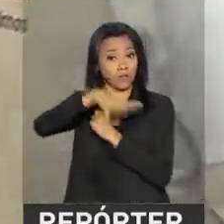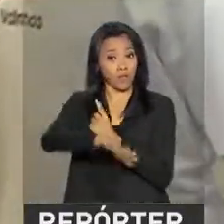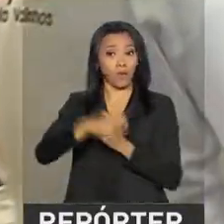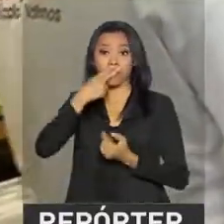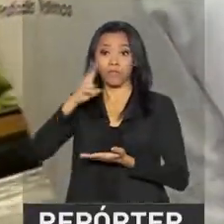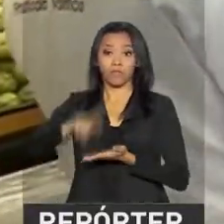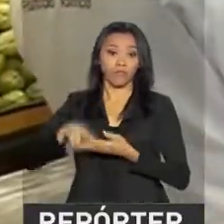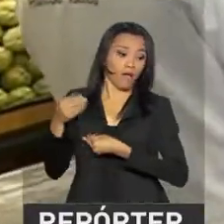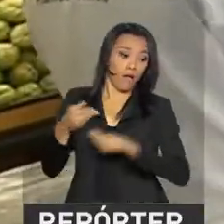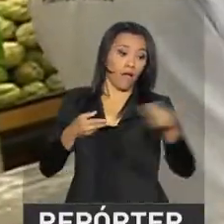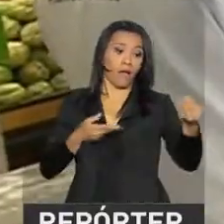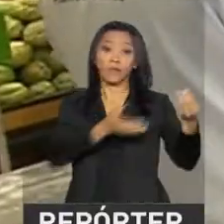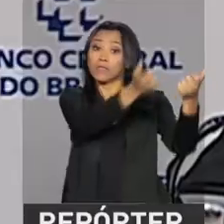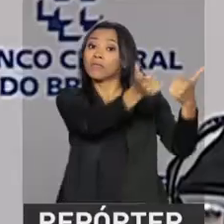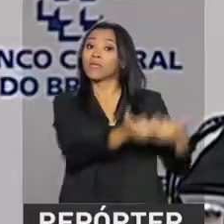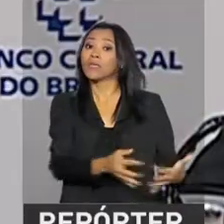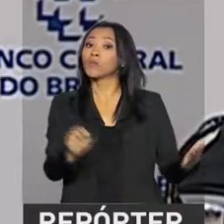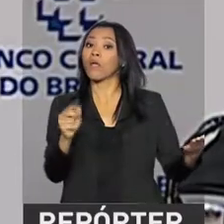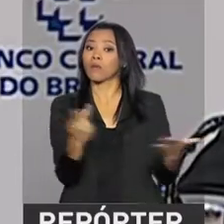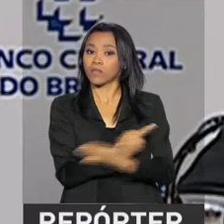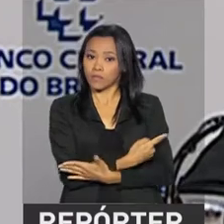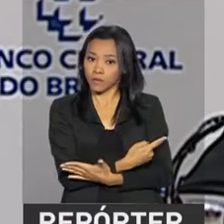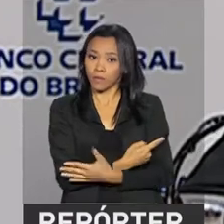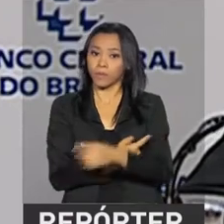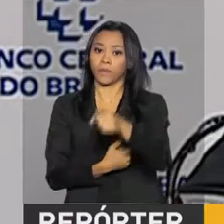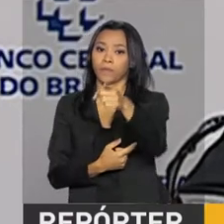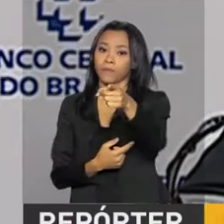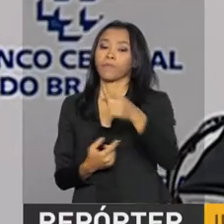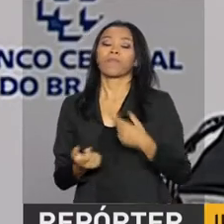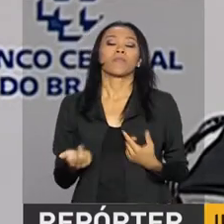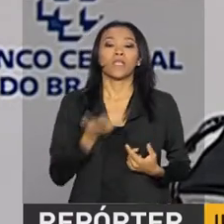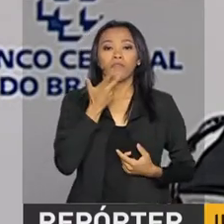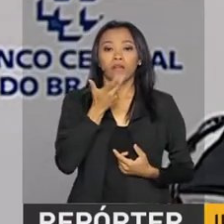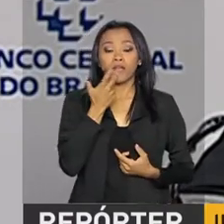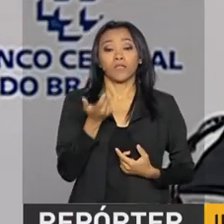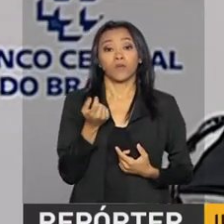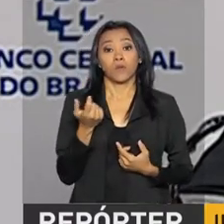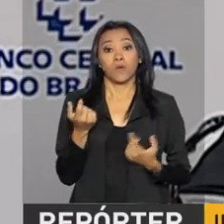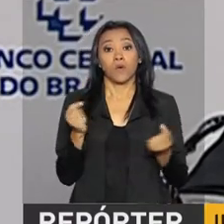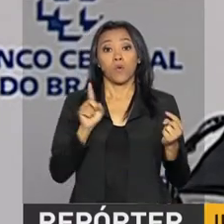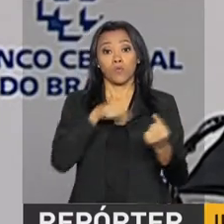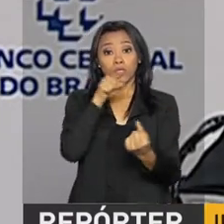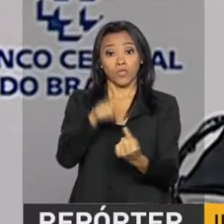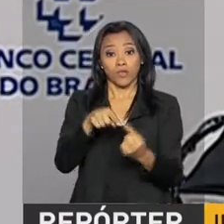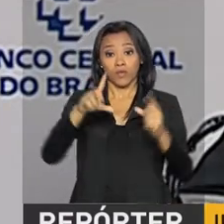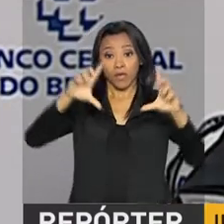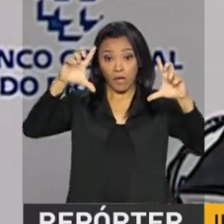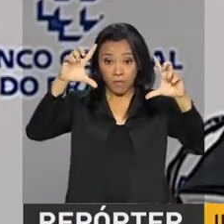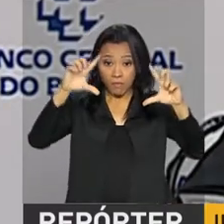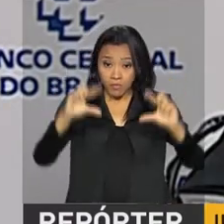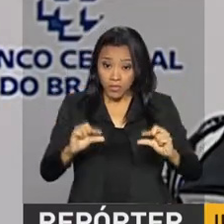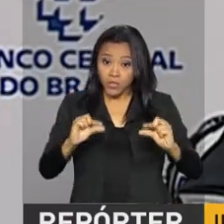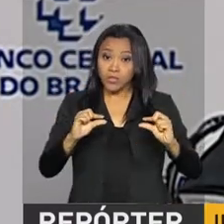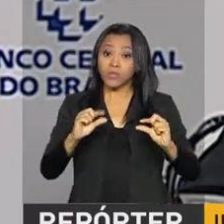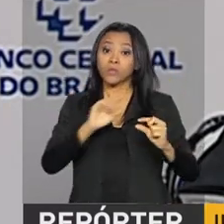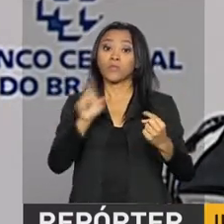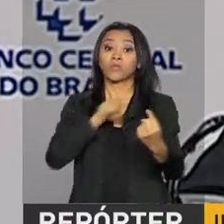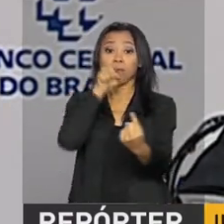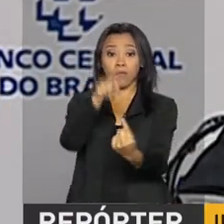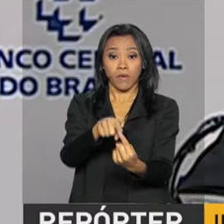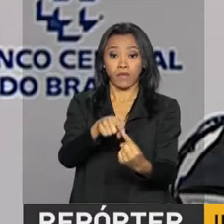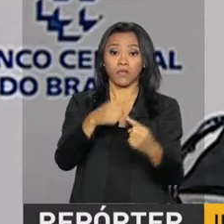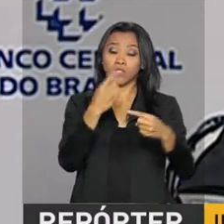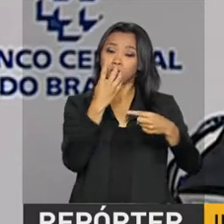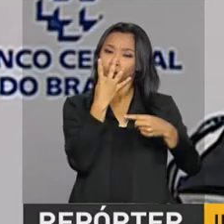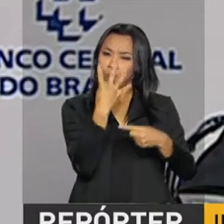explicando o resultado a razão principal de ter ficado abaixo da meta de 4 e meio